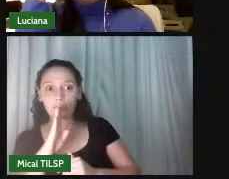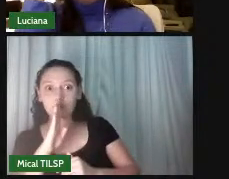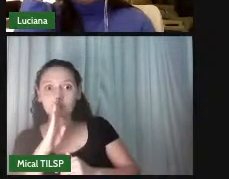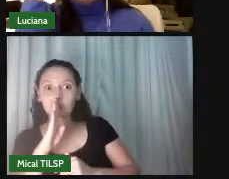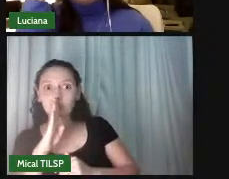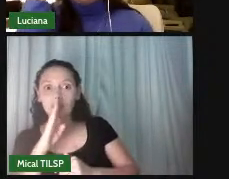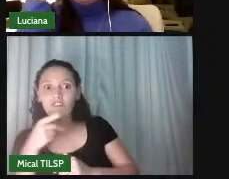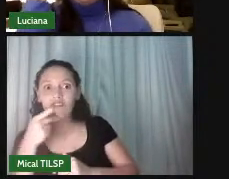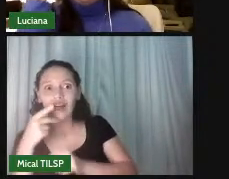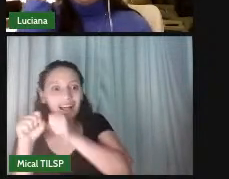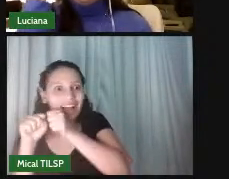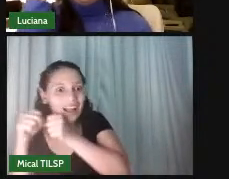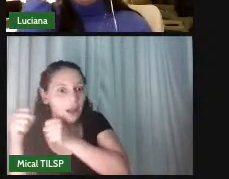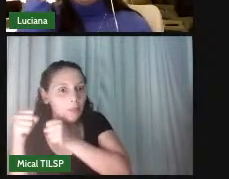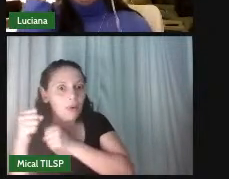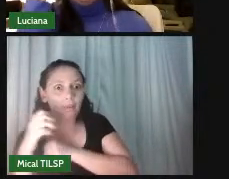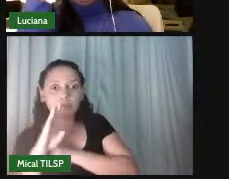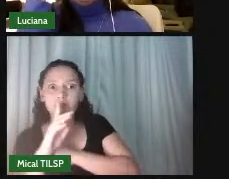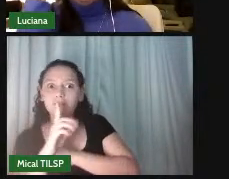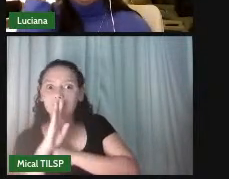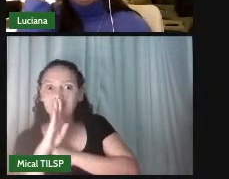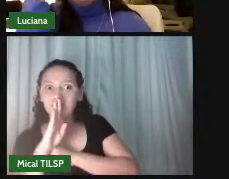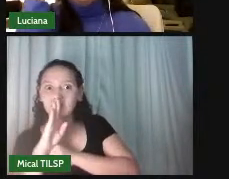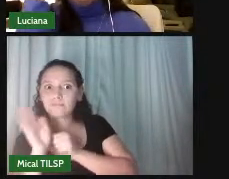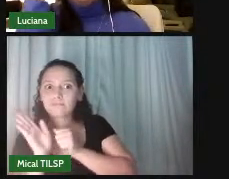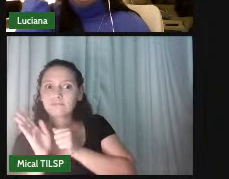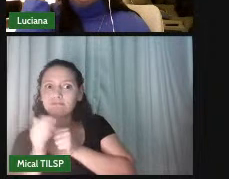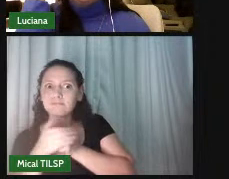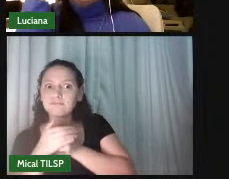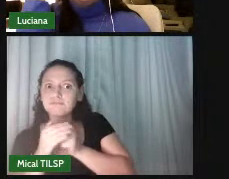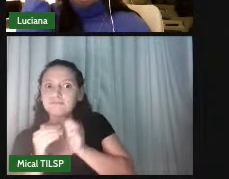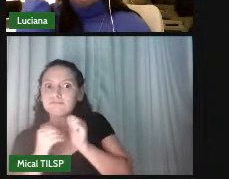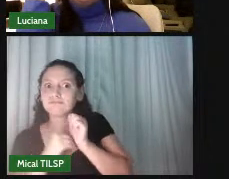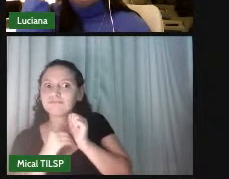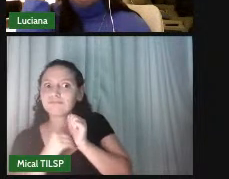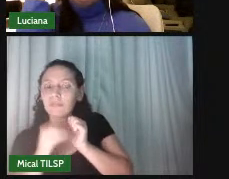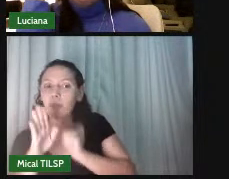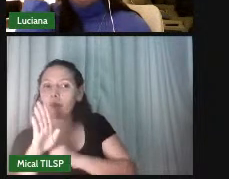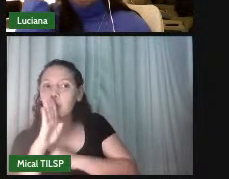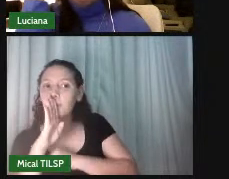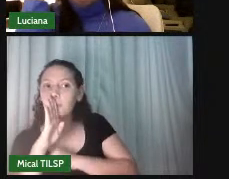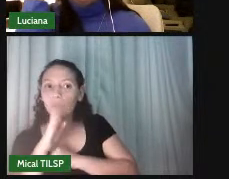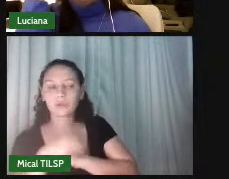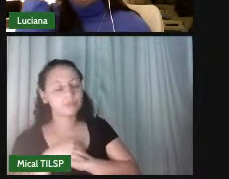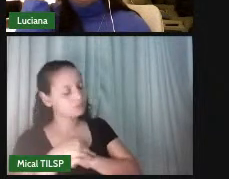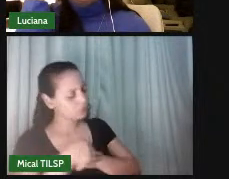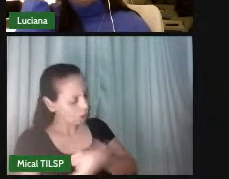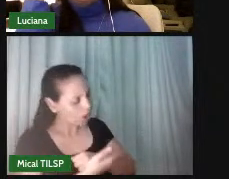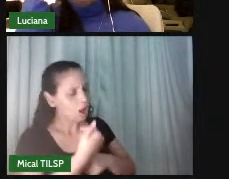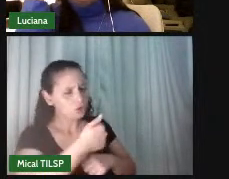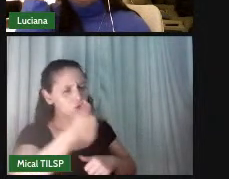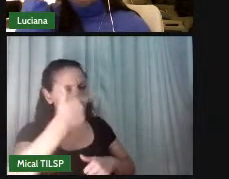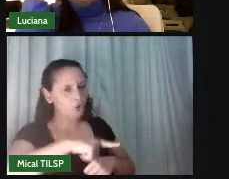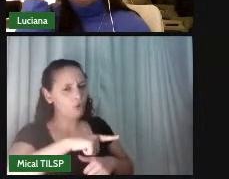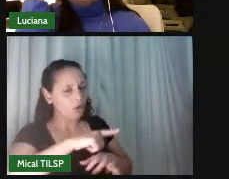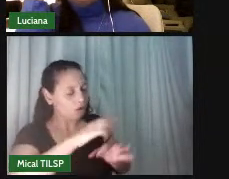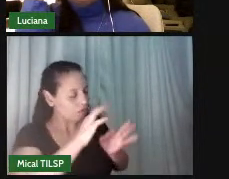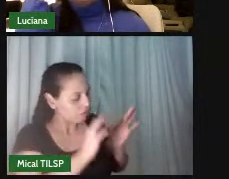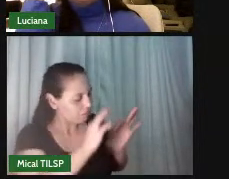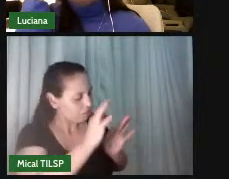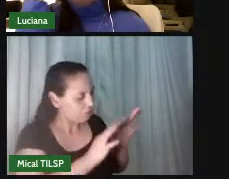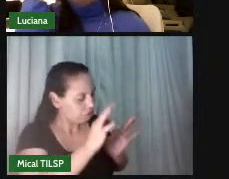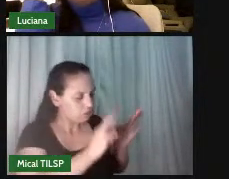já tem mais de 30 dias, vamos retratar esse canal? Vamos retratar esse canal. Tentou, abriu, colocou medicação, aquela